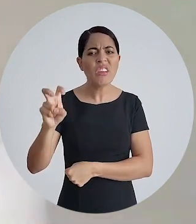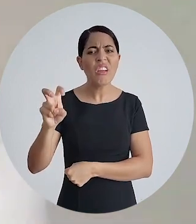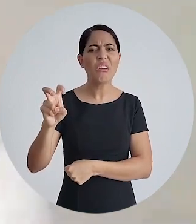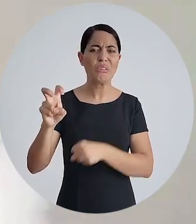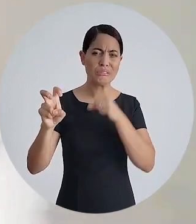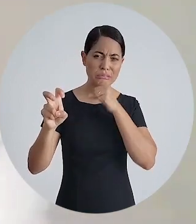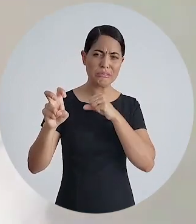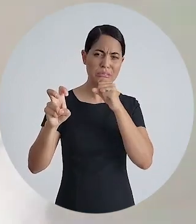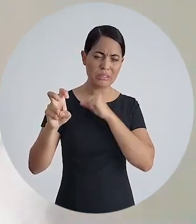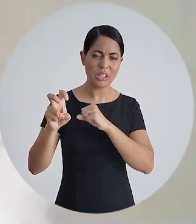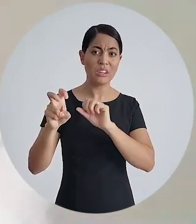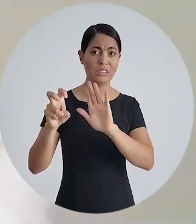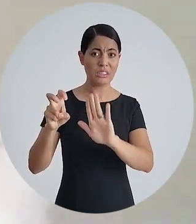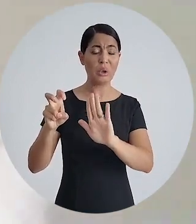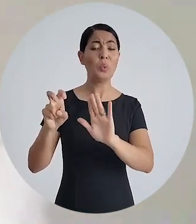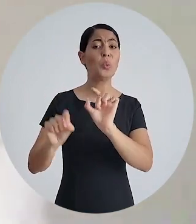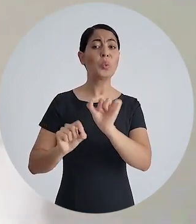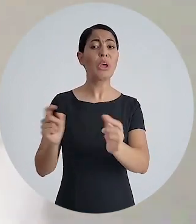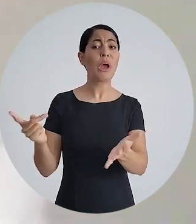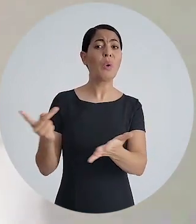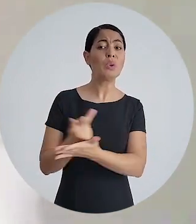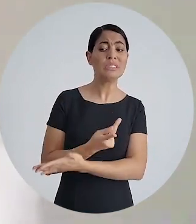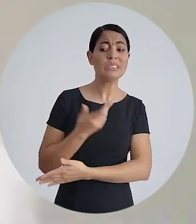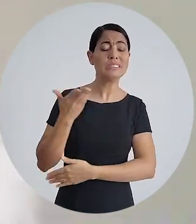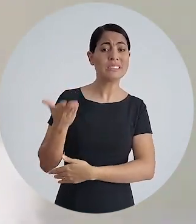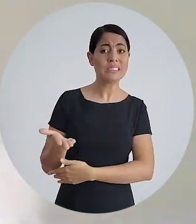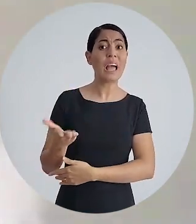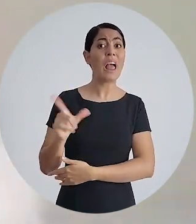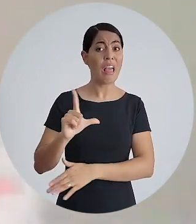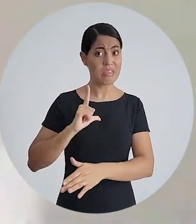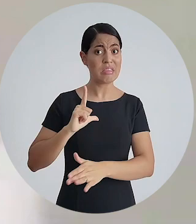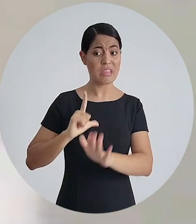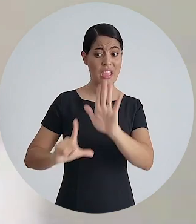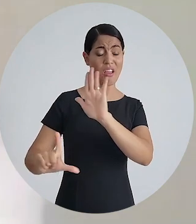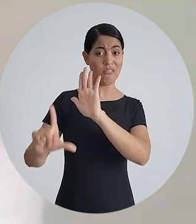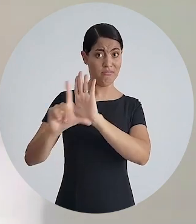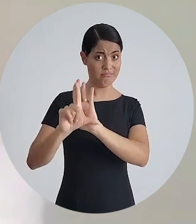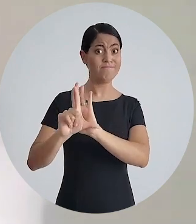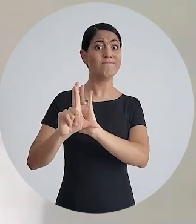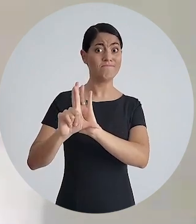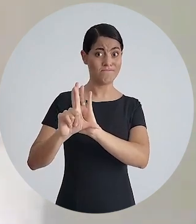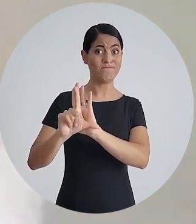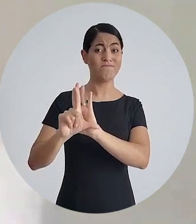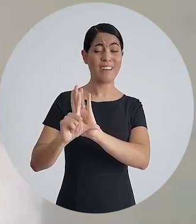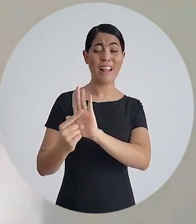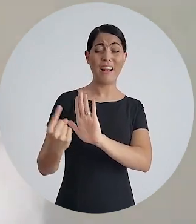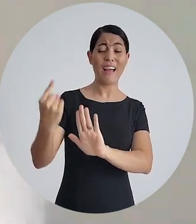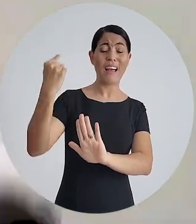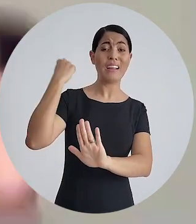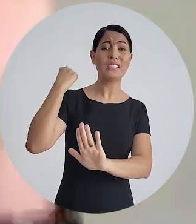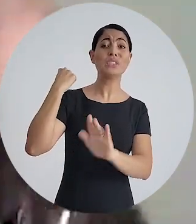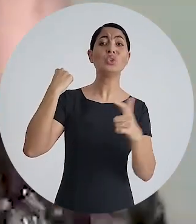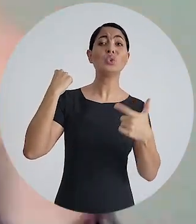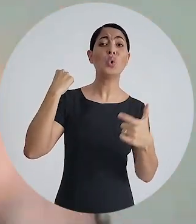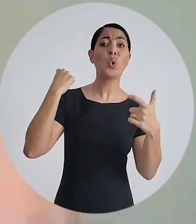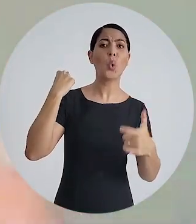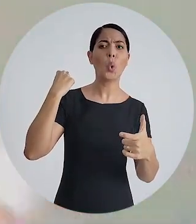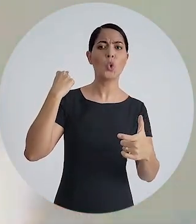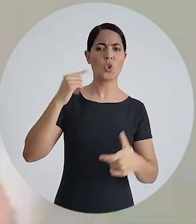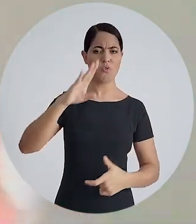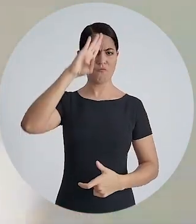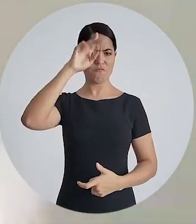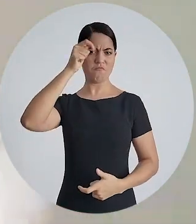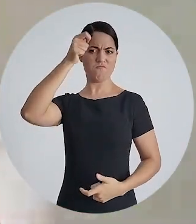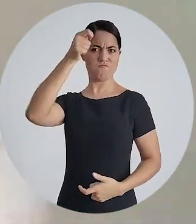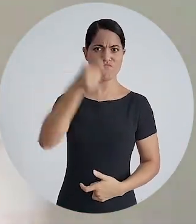1965. Então, nós estamos falando de uma legislação que foi elaborada e editada na época em que nós